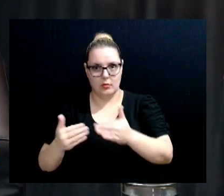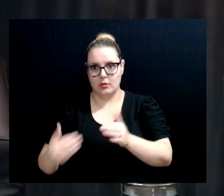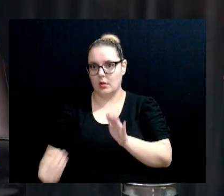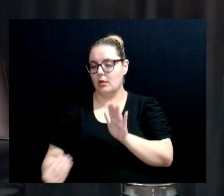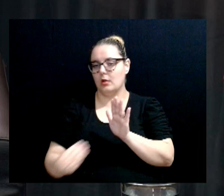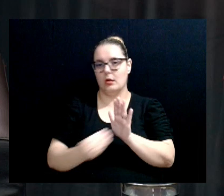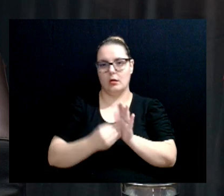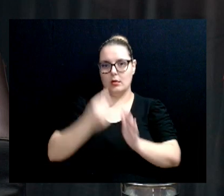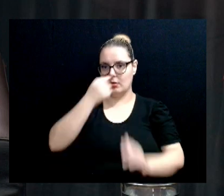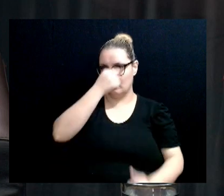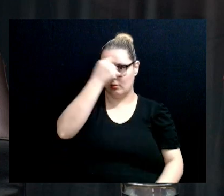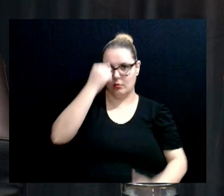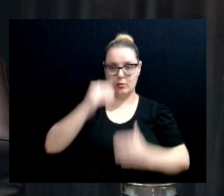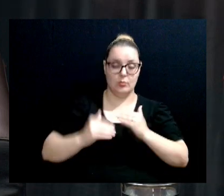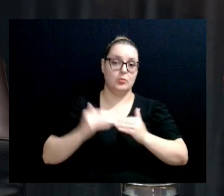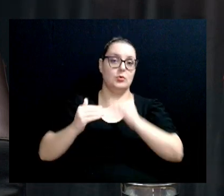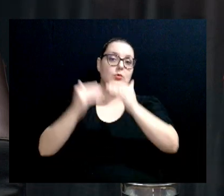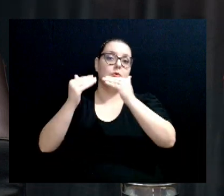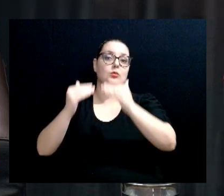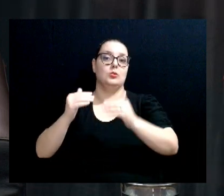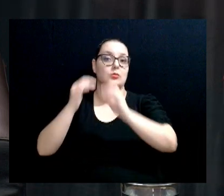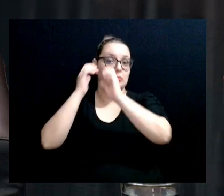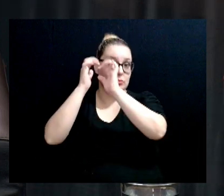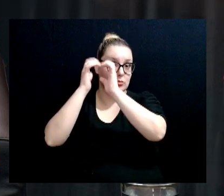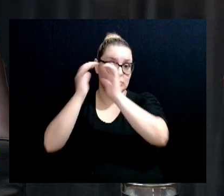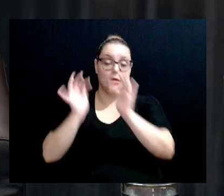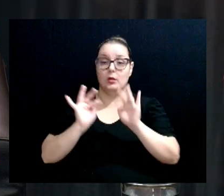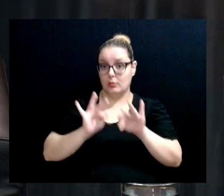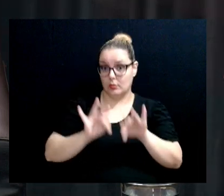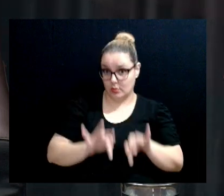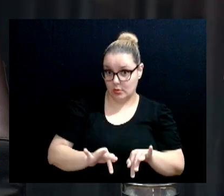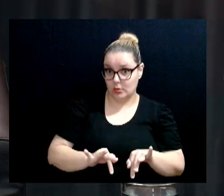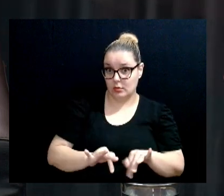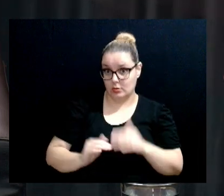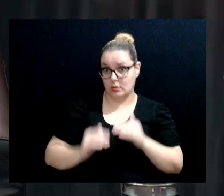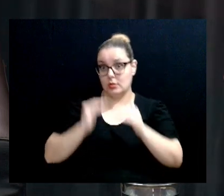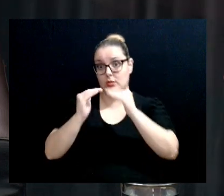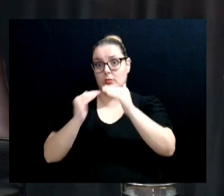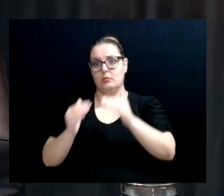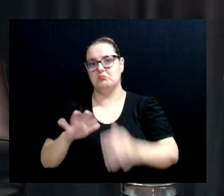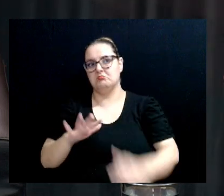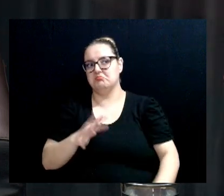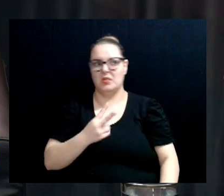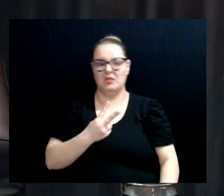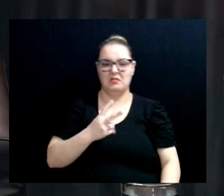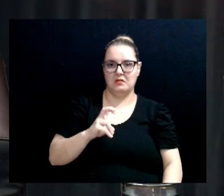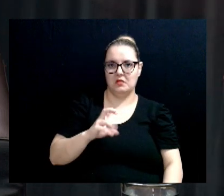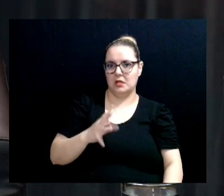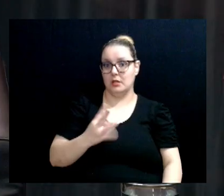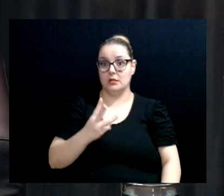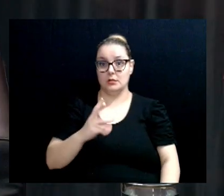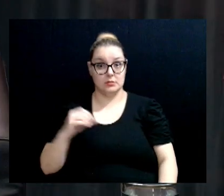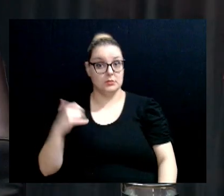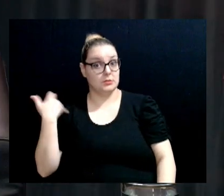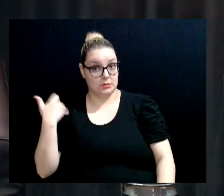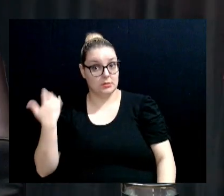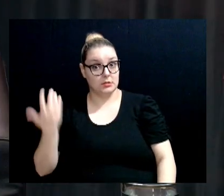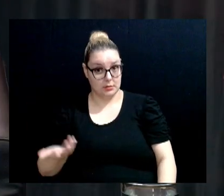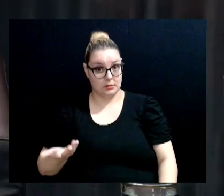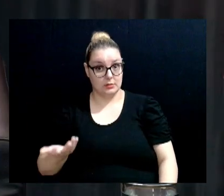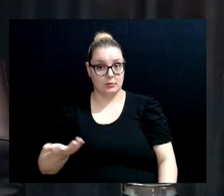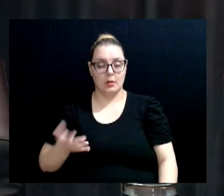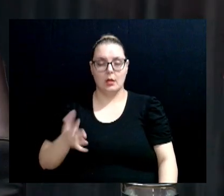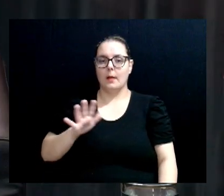né, do cérebro que termina de se desenvolver lá com os seus 25 a 30 anos. Só que ao mesmo